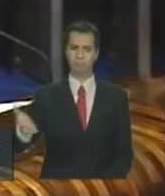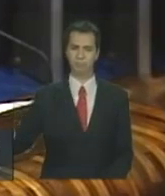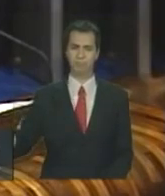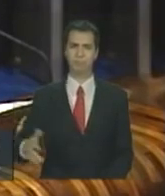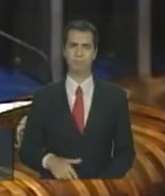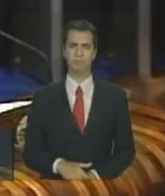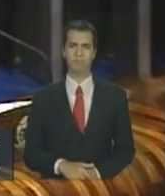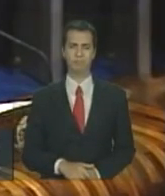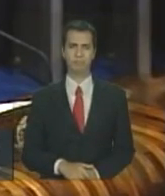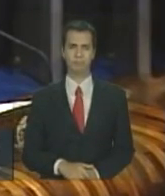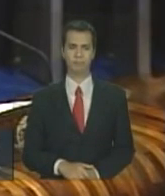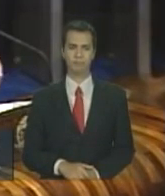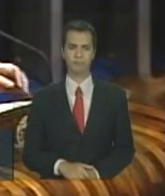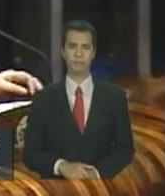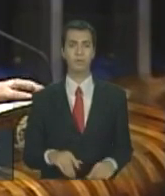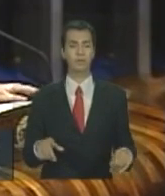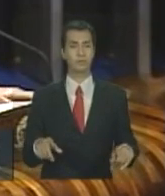integrantes do Ministério,